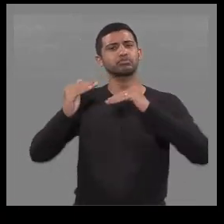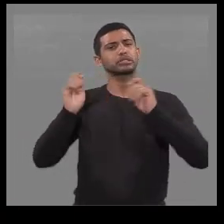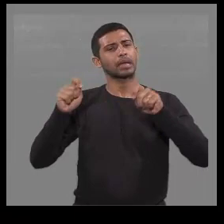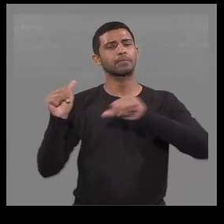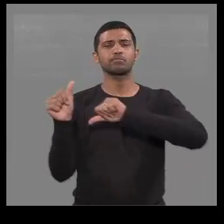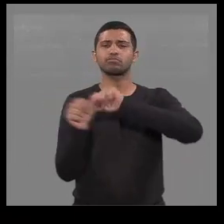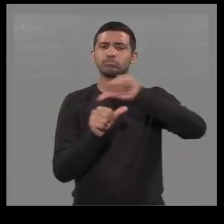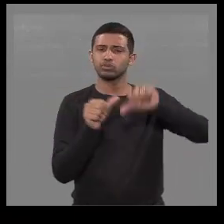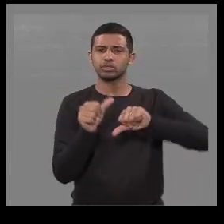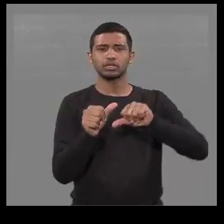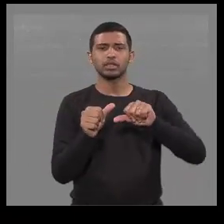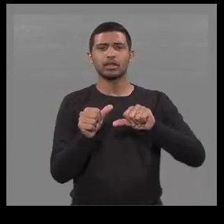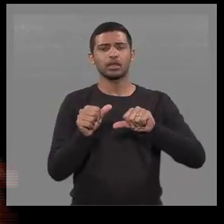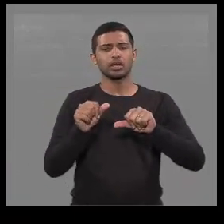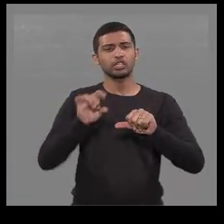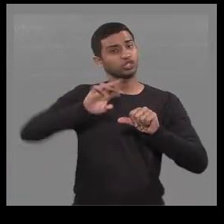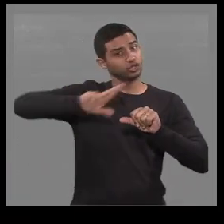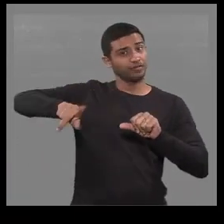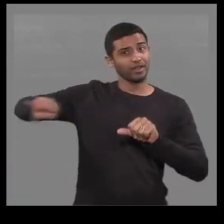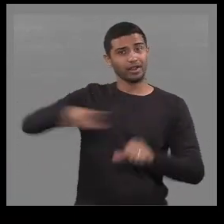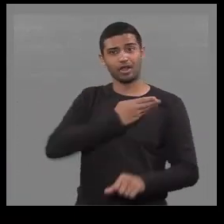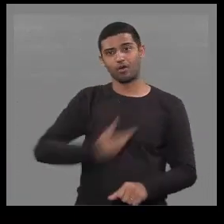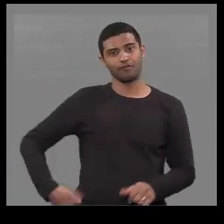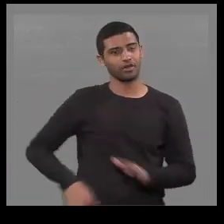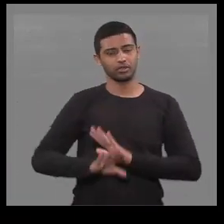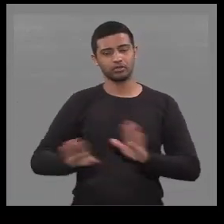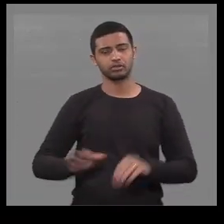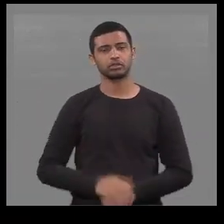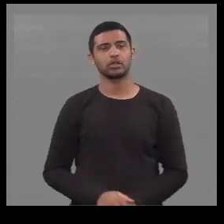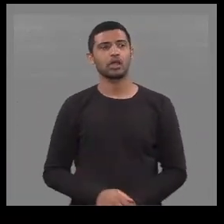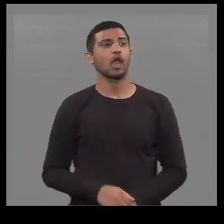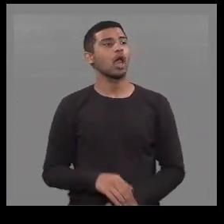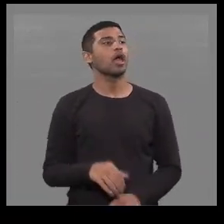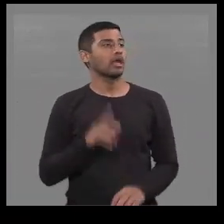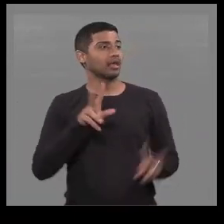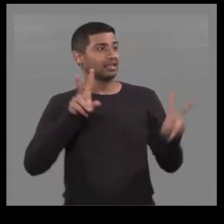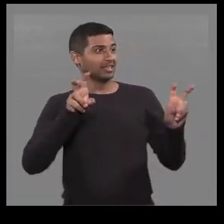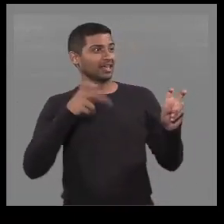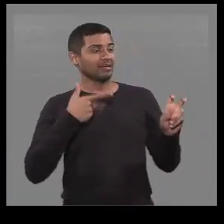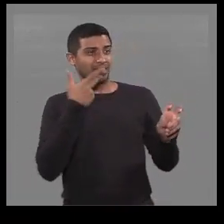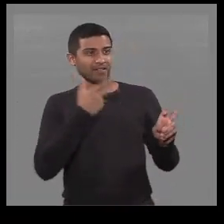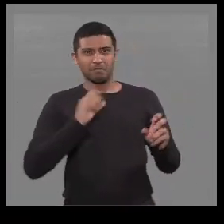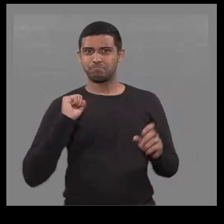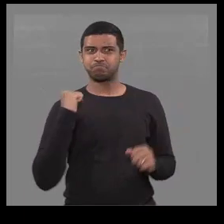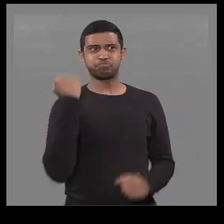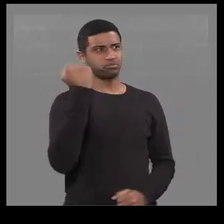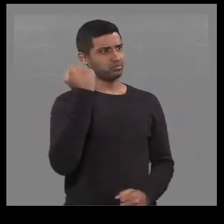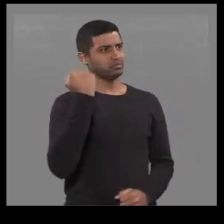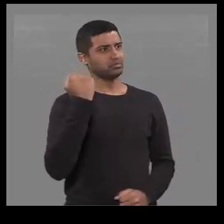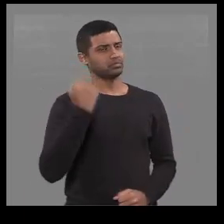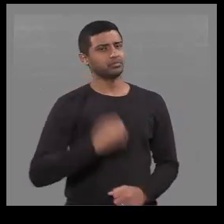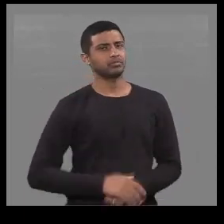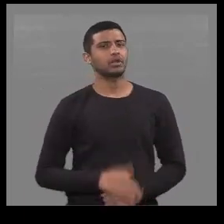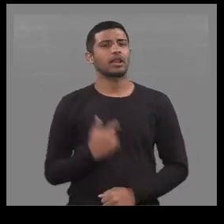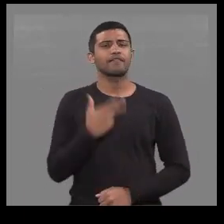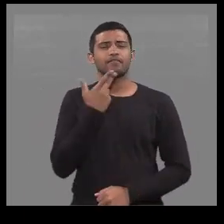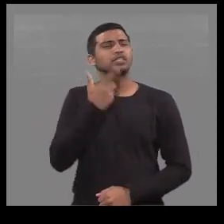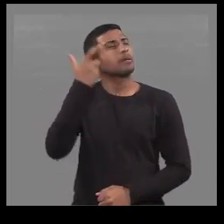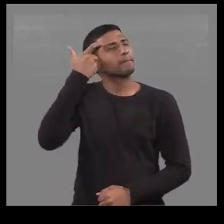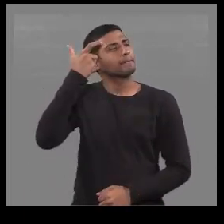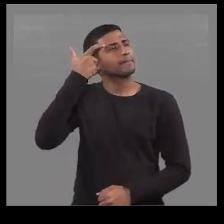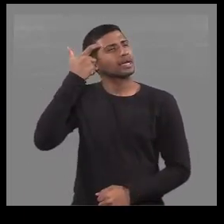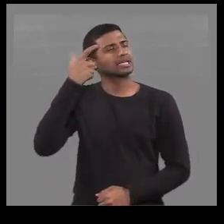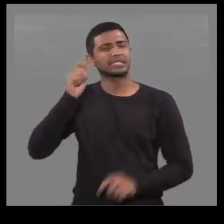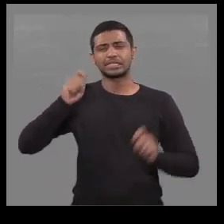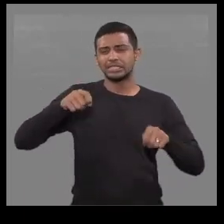isso promova outras mudanças para além do governo. E aí vem uma questão bem forte, que é a questão do empoderamento, né?